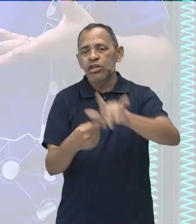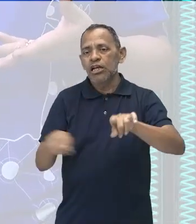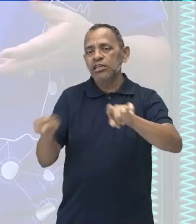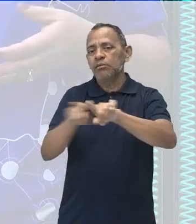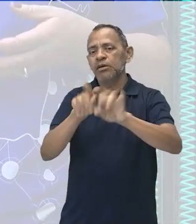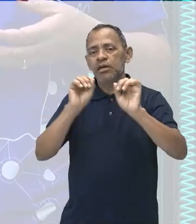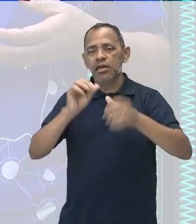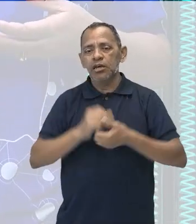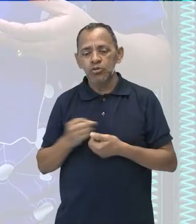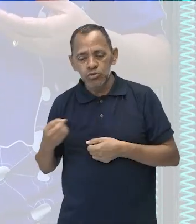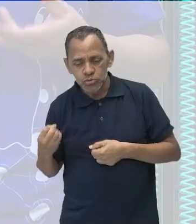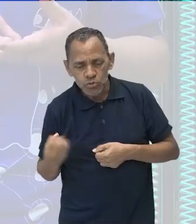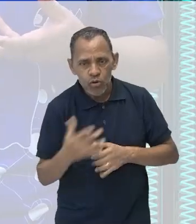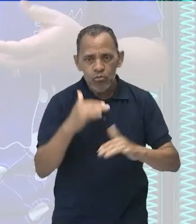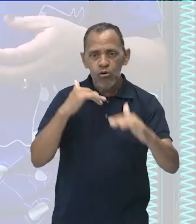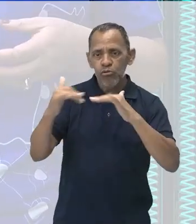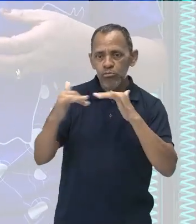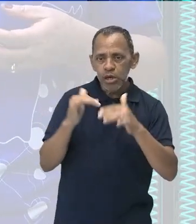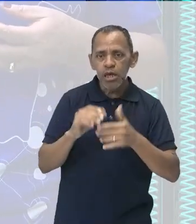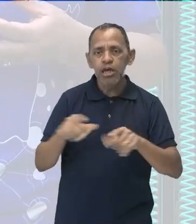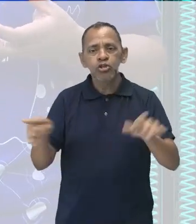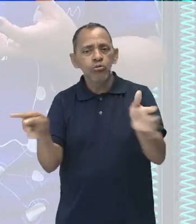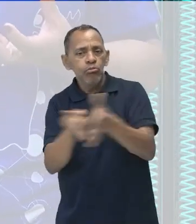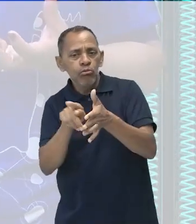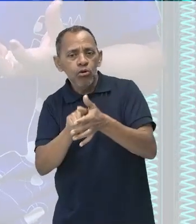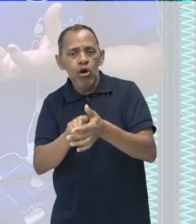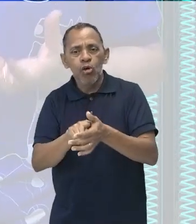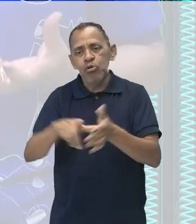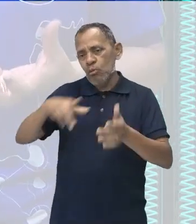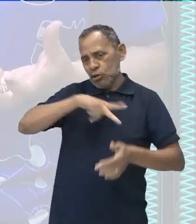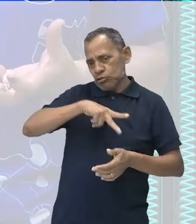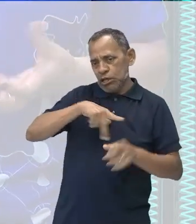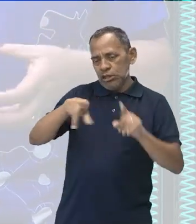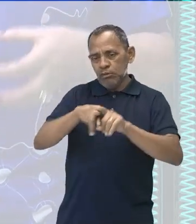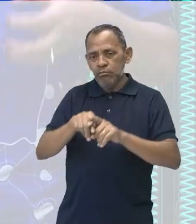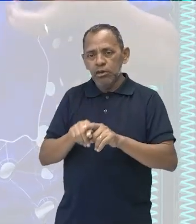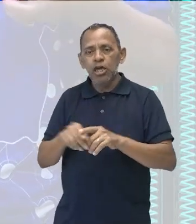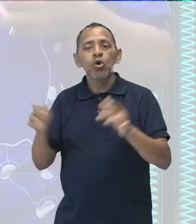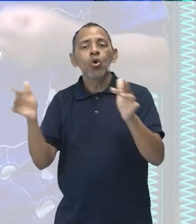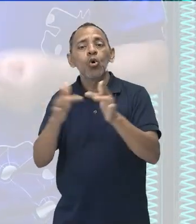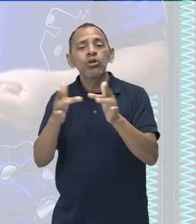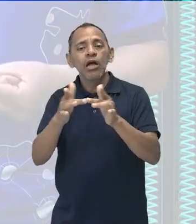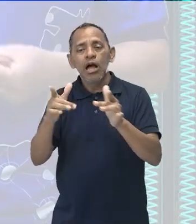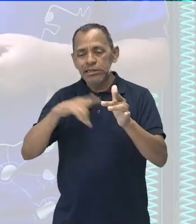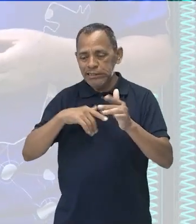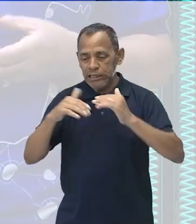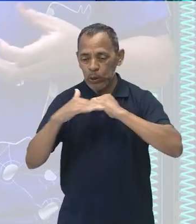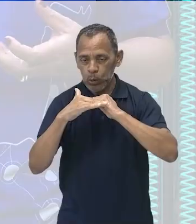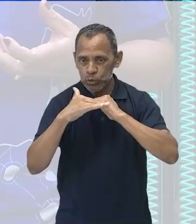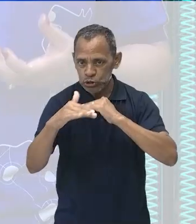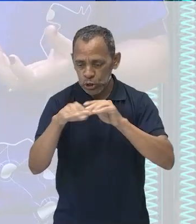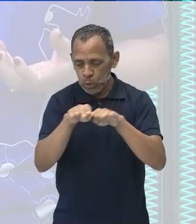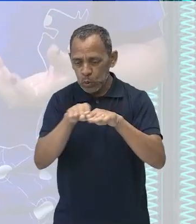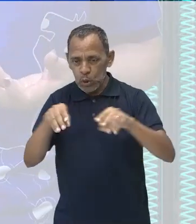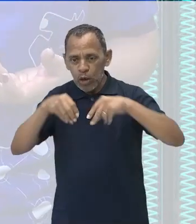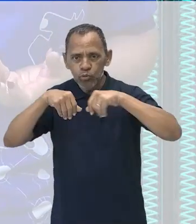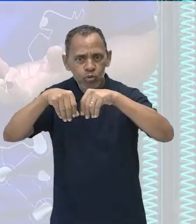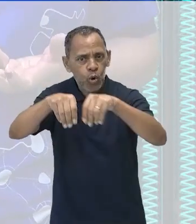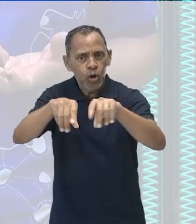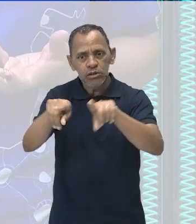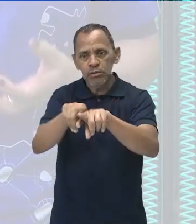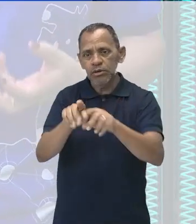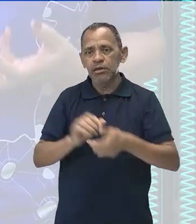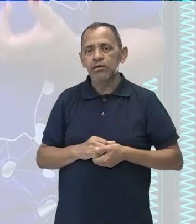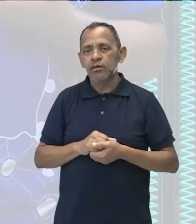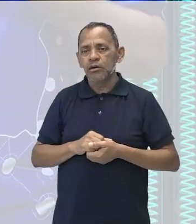novo movimento, essa coisa mais orgânica, esse contato mais com a terra, né, com o solo, trazer essa dança